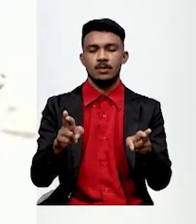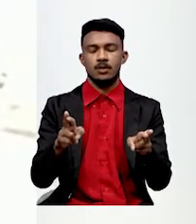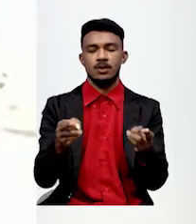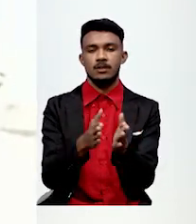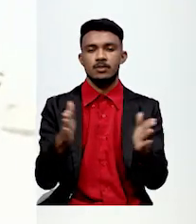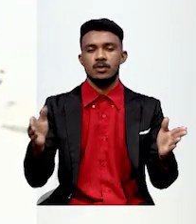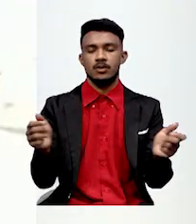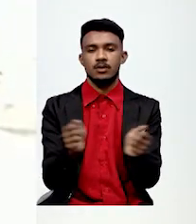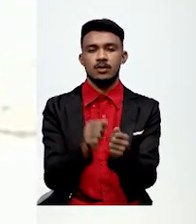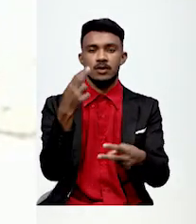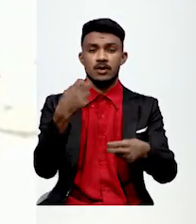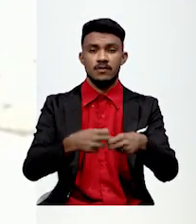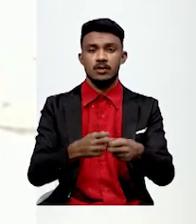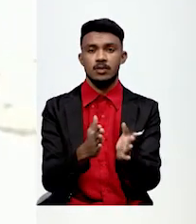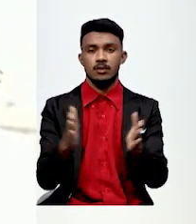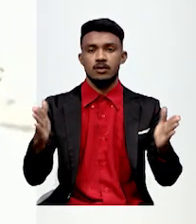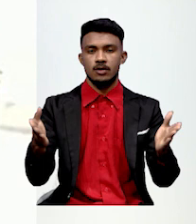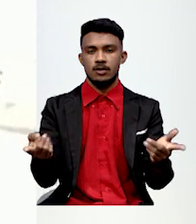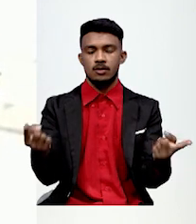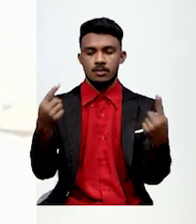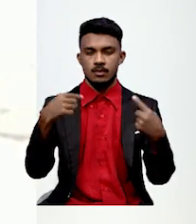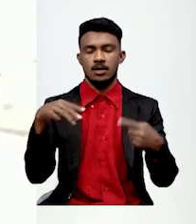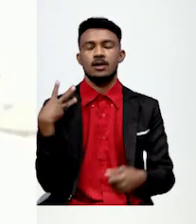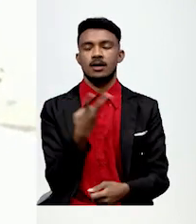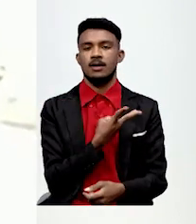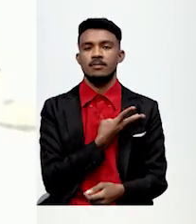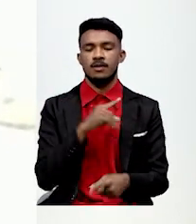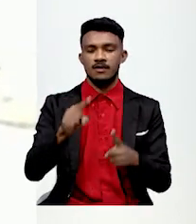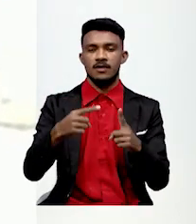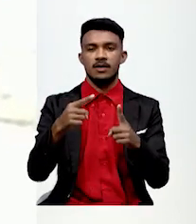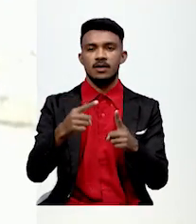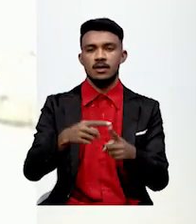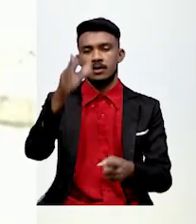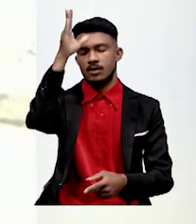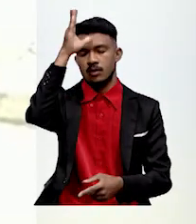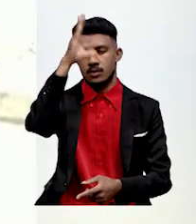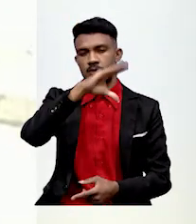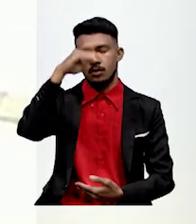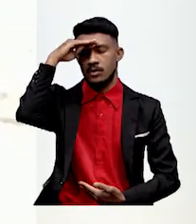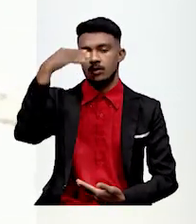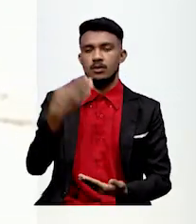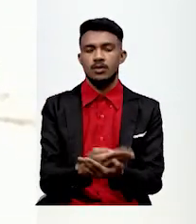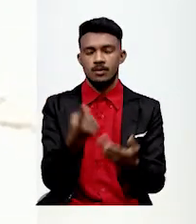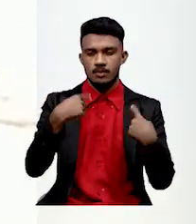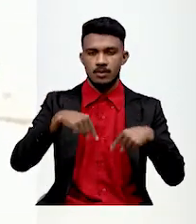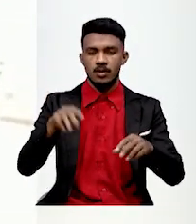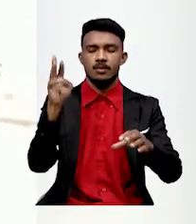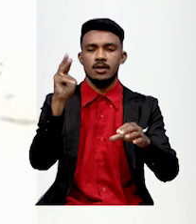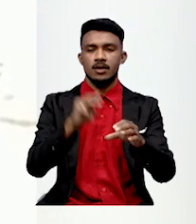ho, desafio bote dene, Miami, mai hira, nia uan, nia apa, ba bazar, bovunaru, podi lato, nia